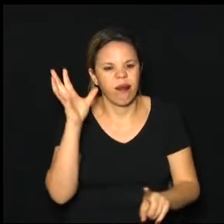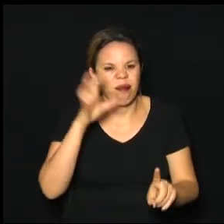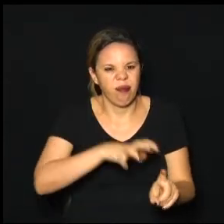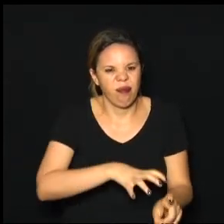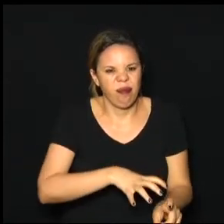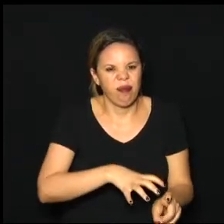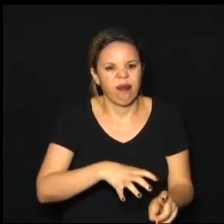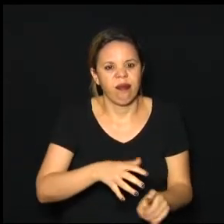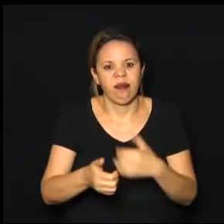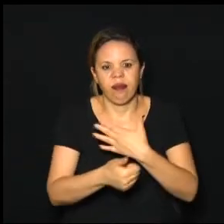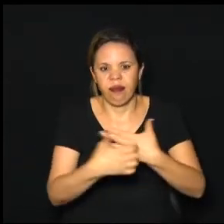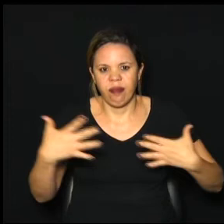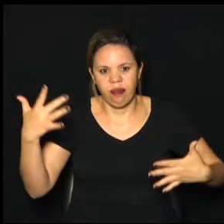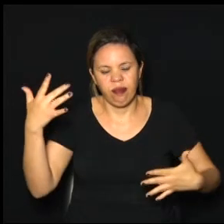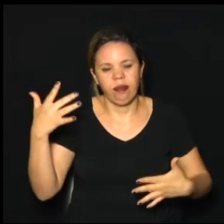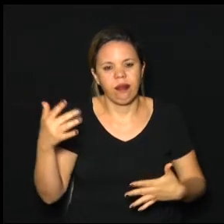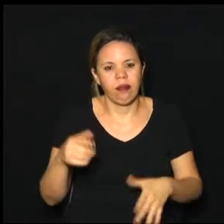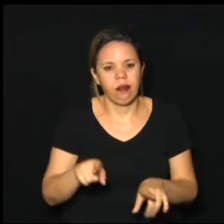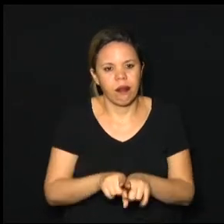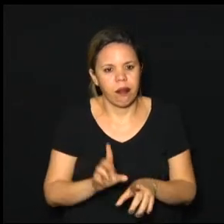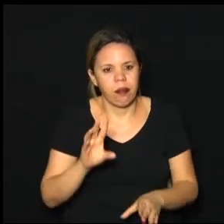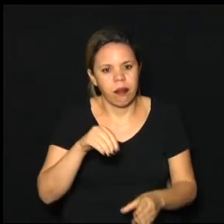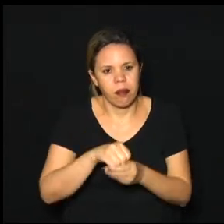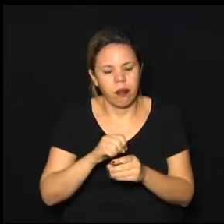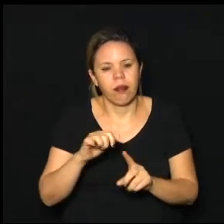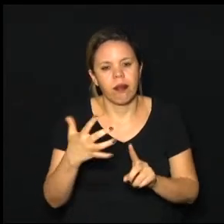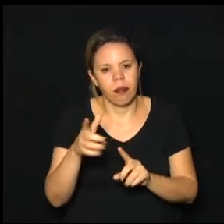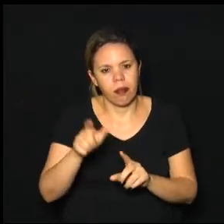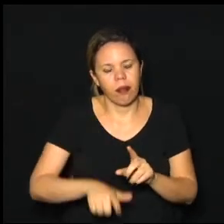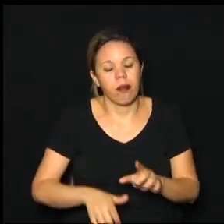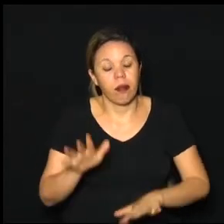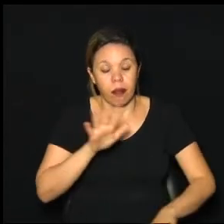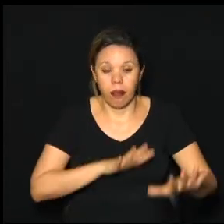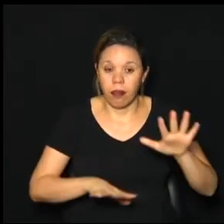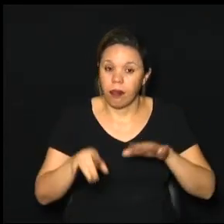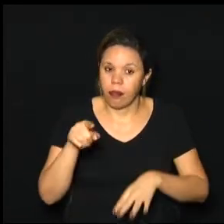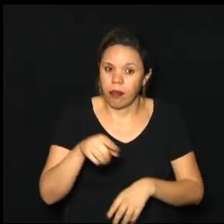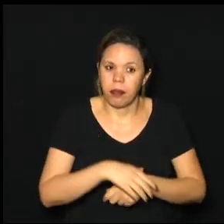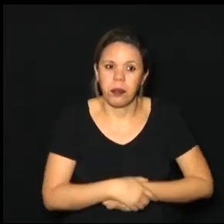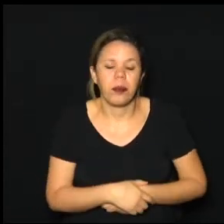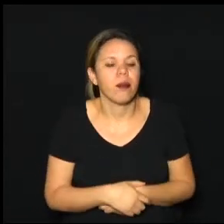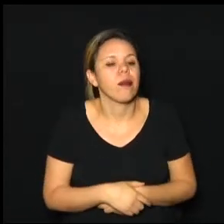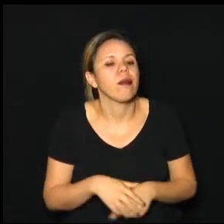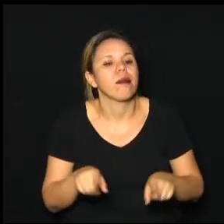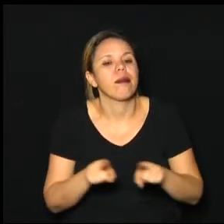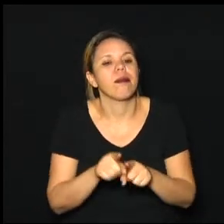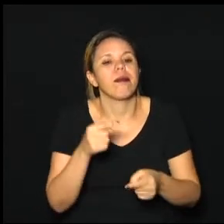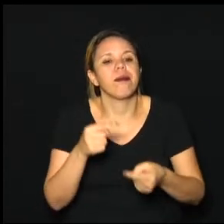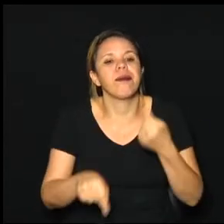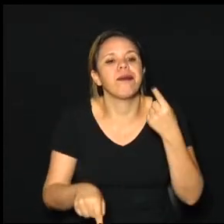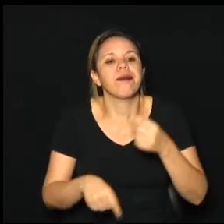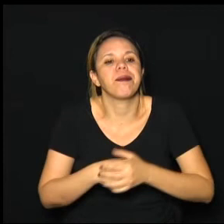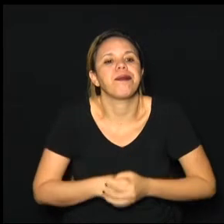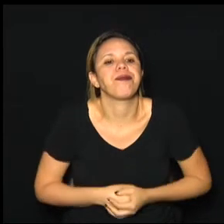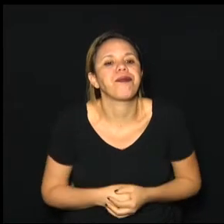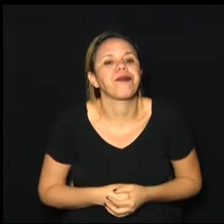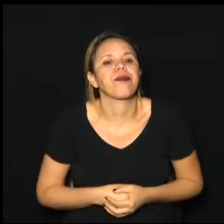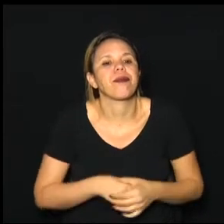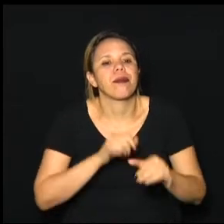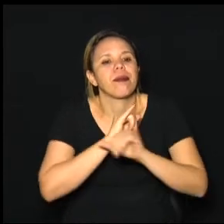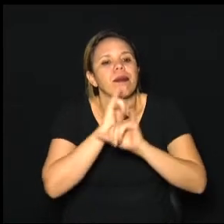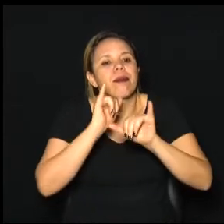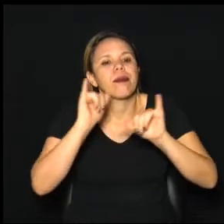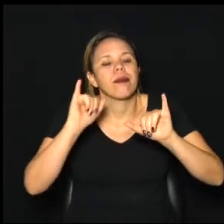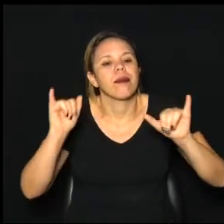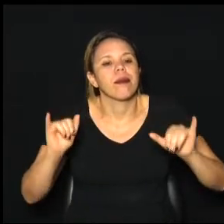dano moral na esfera civil. Então é muito importante tomar cuidado com isso. Também é proibido a propaganda que